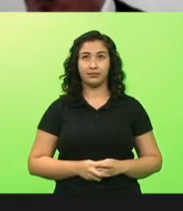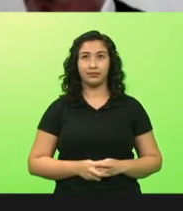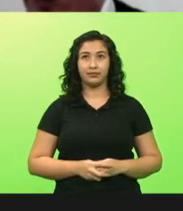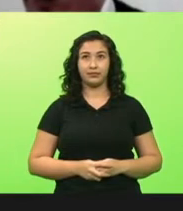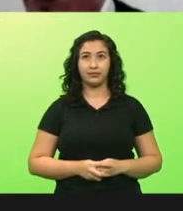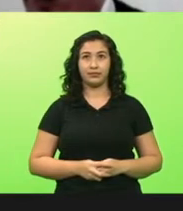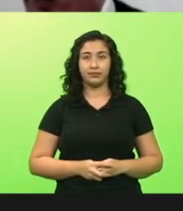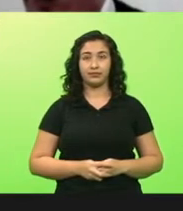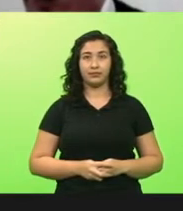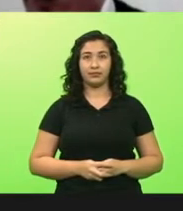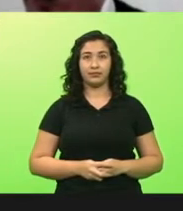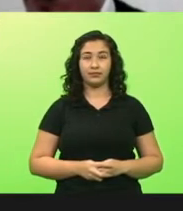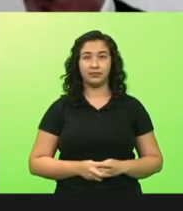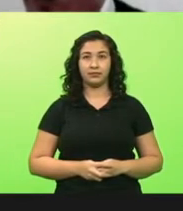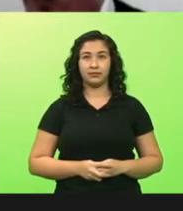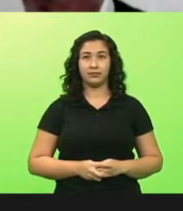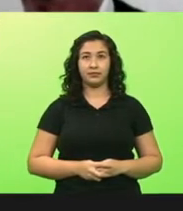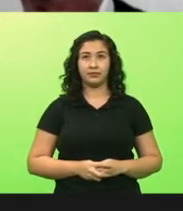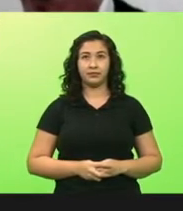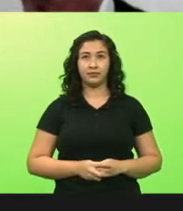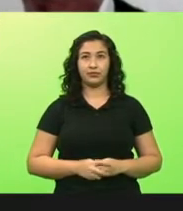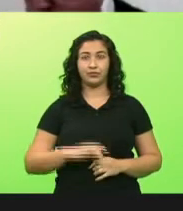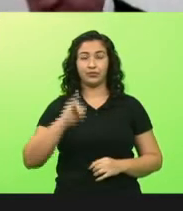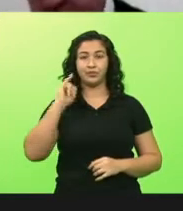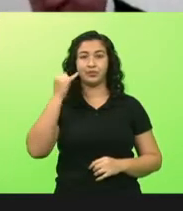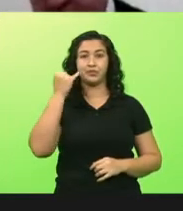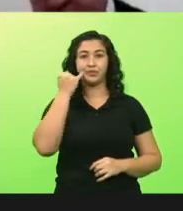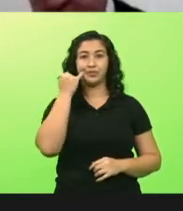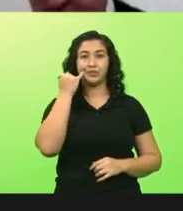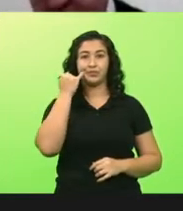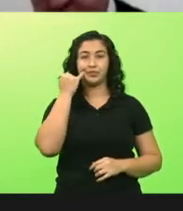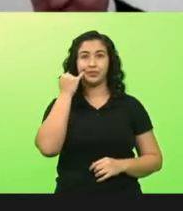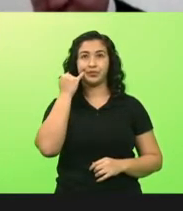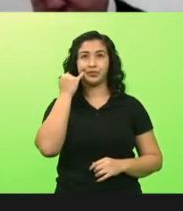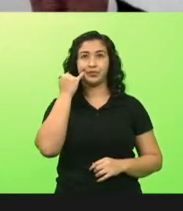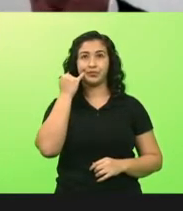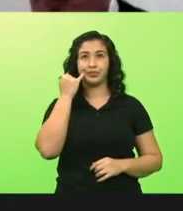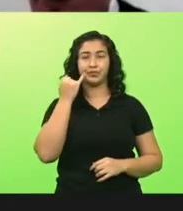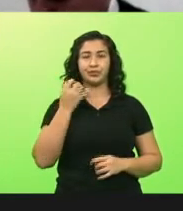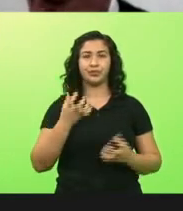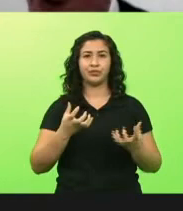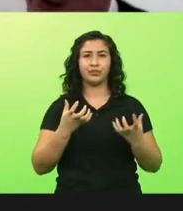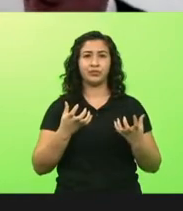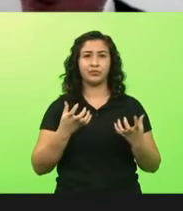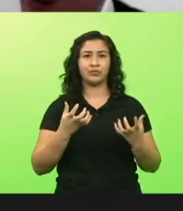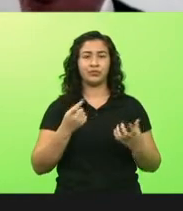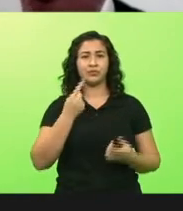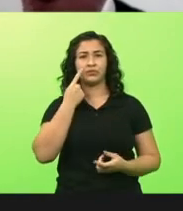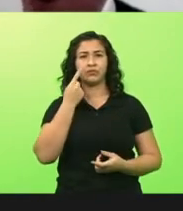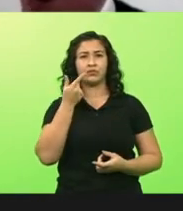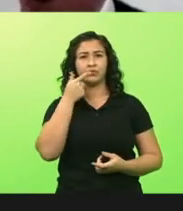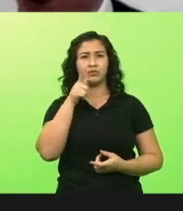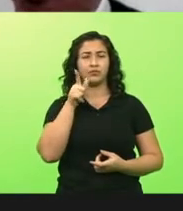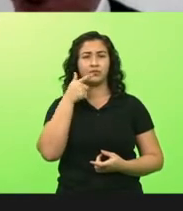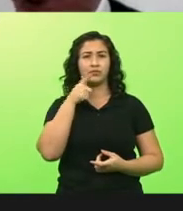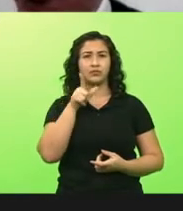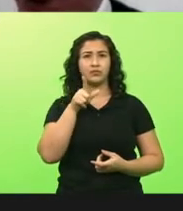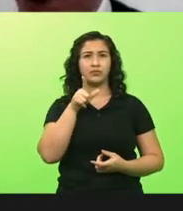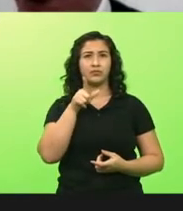Lopes. Isto. Esse é o... Só estou tentando identificar aqui se é esse que eu estou...